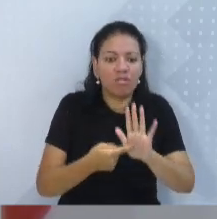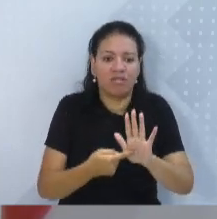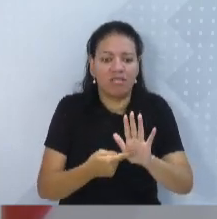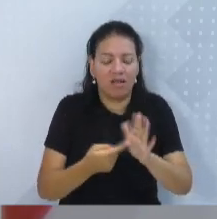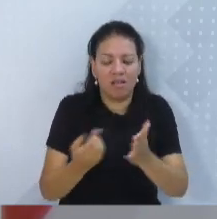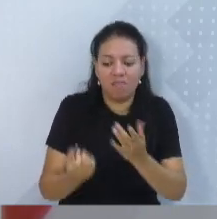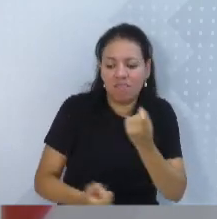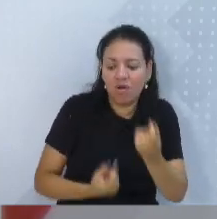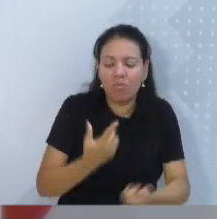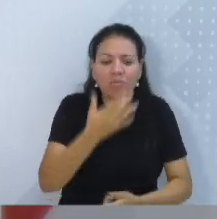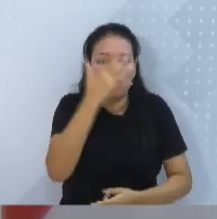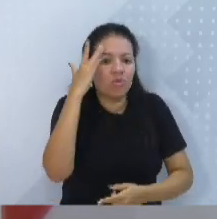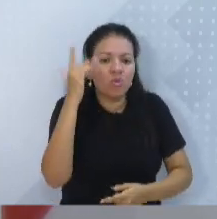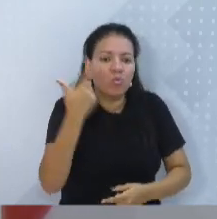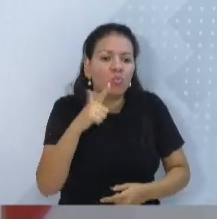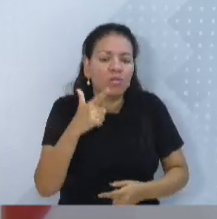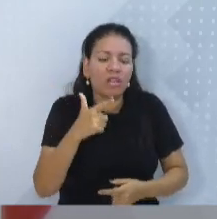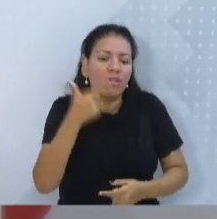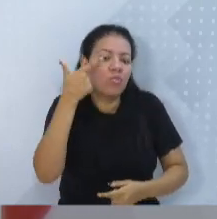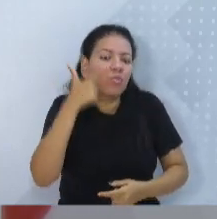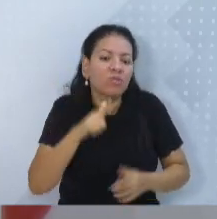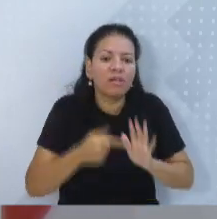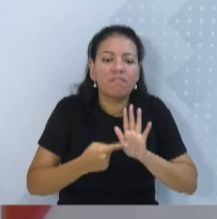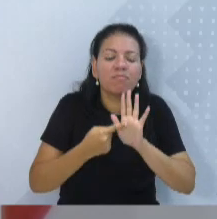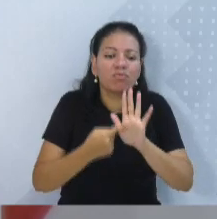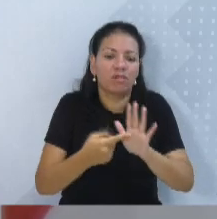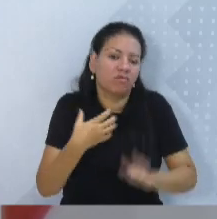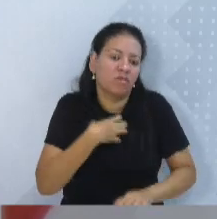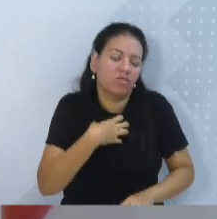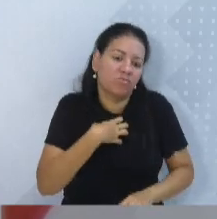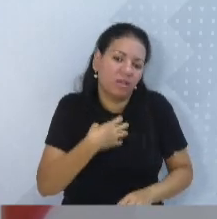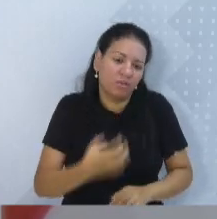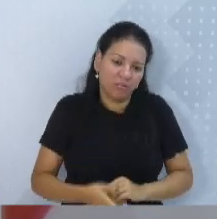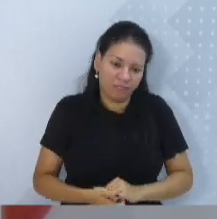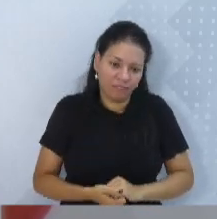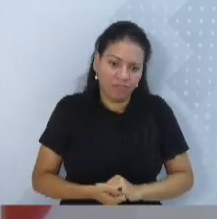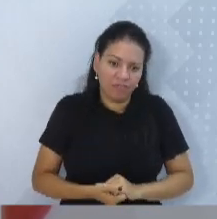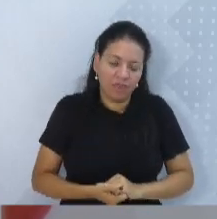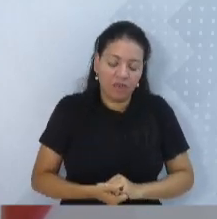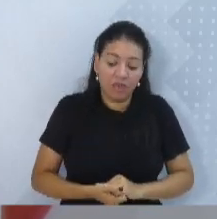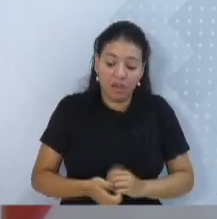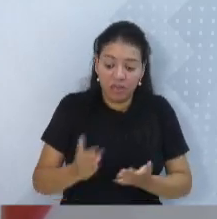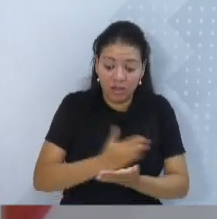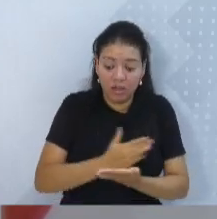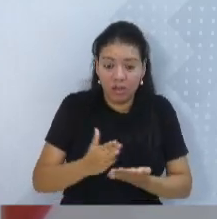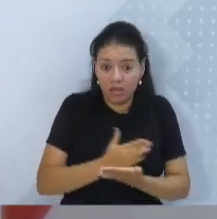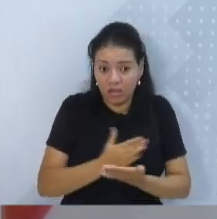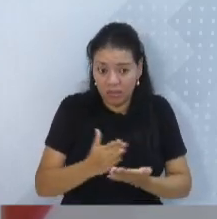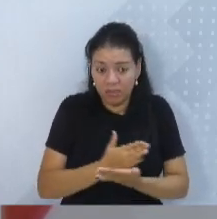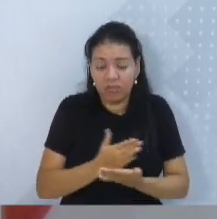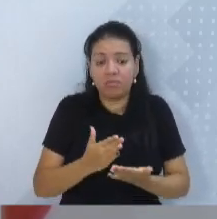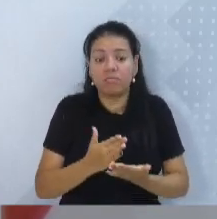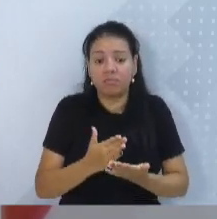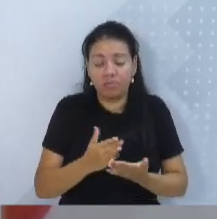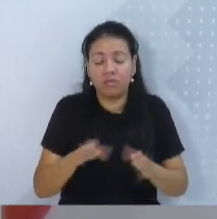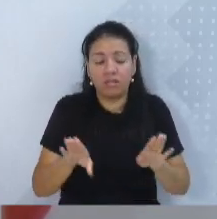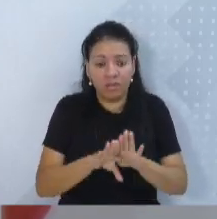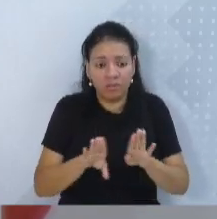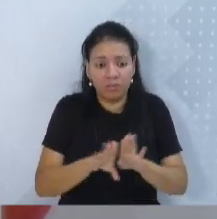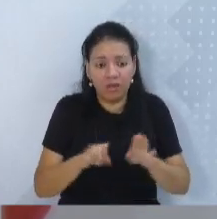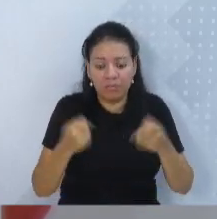tem voz ou que não conseguem se expressar e por muitas vezes eu precisei também